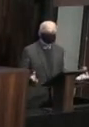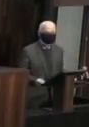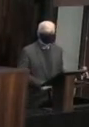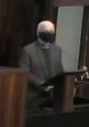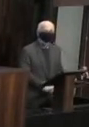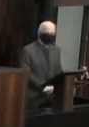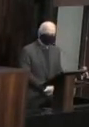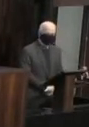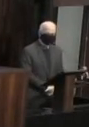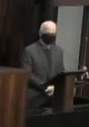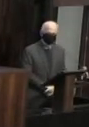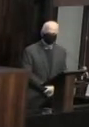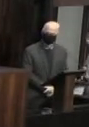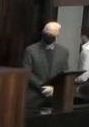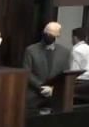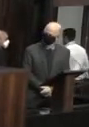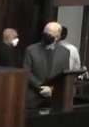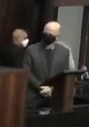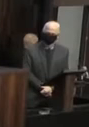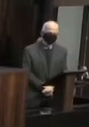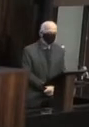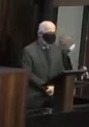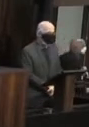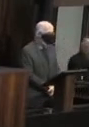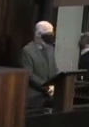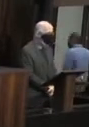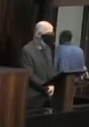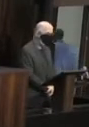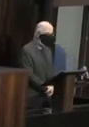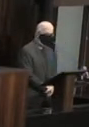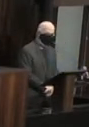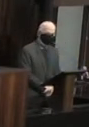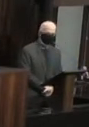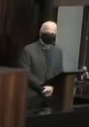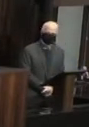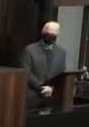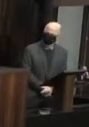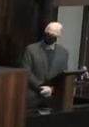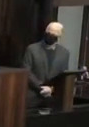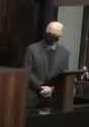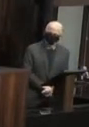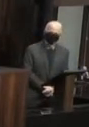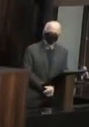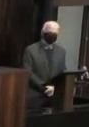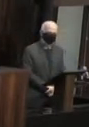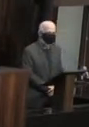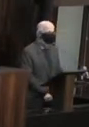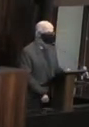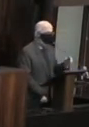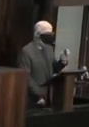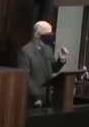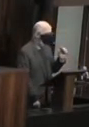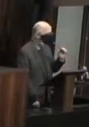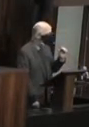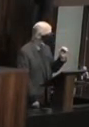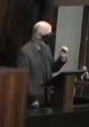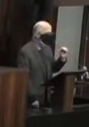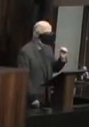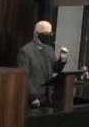novas dependências, isto é, no prédio arquiteto e